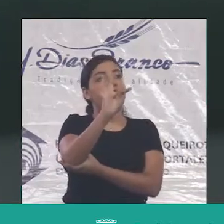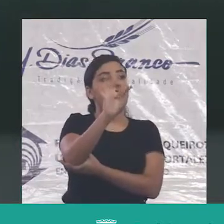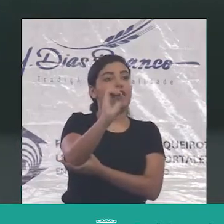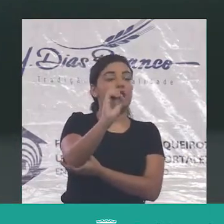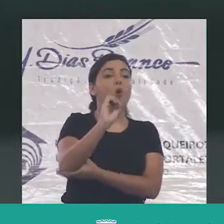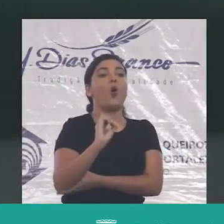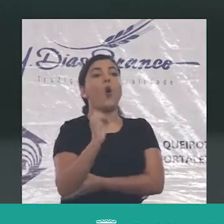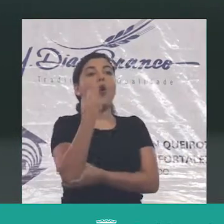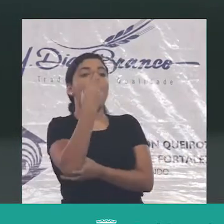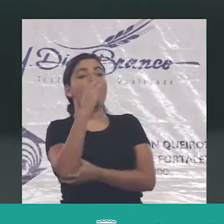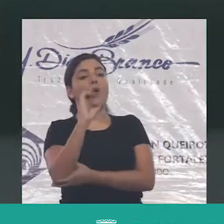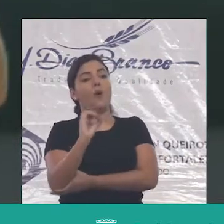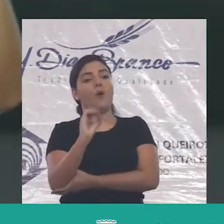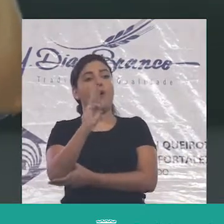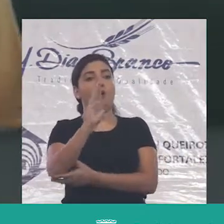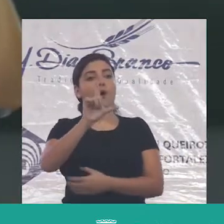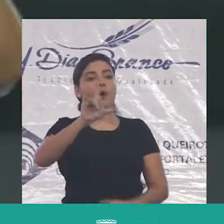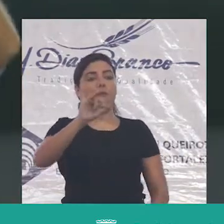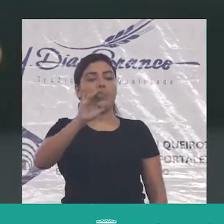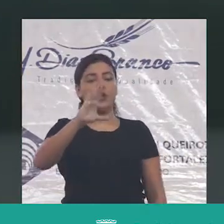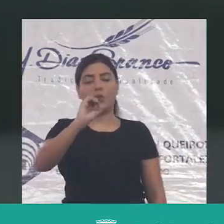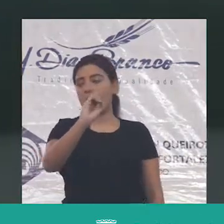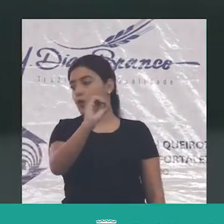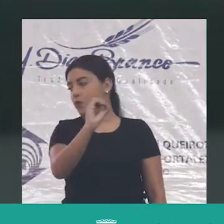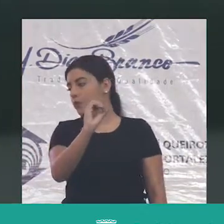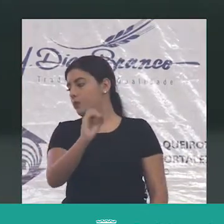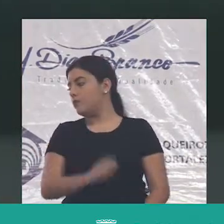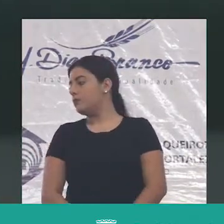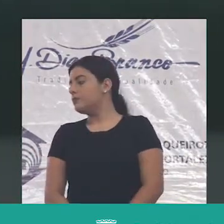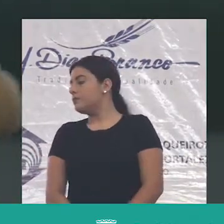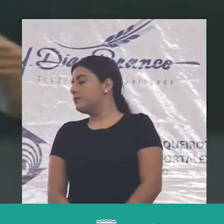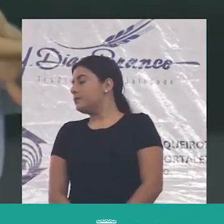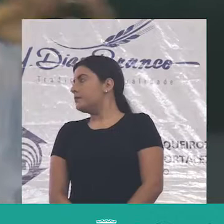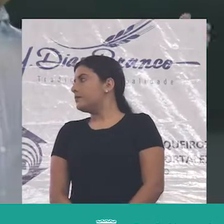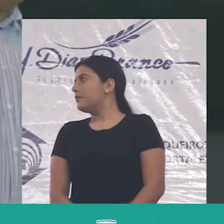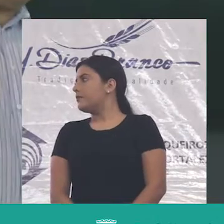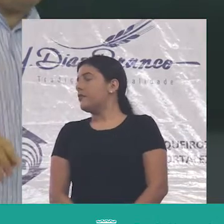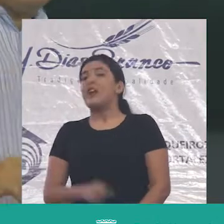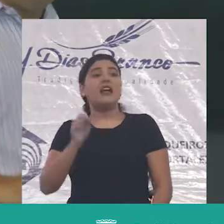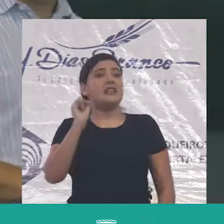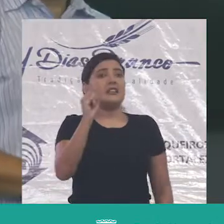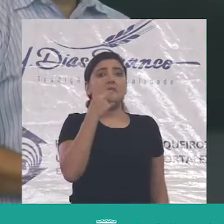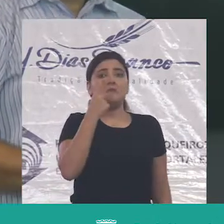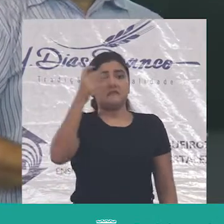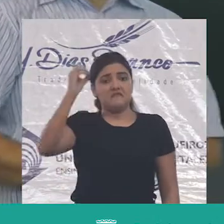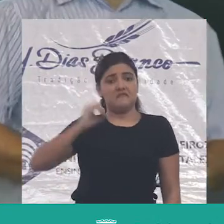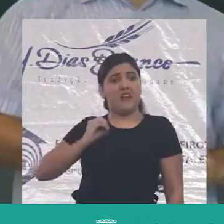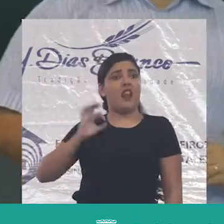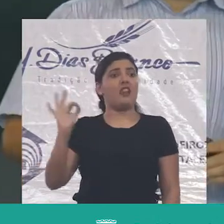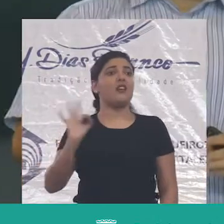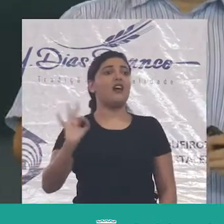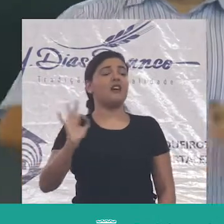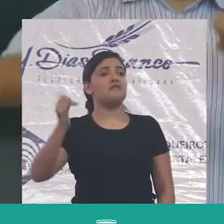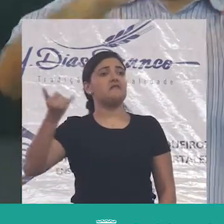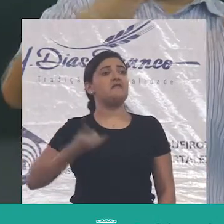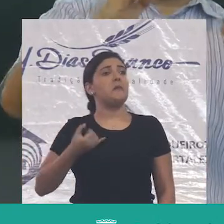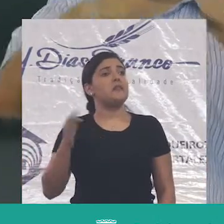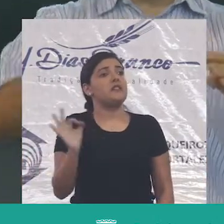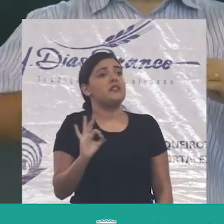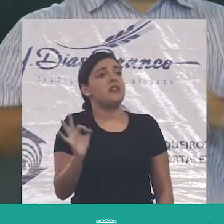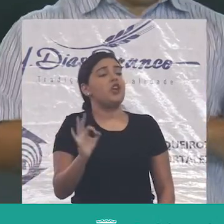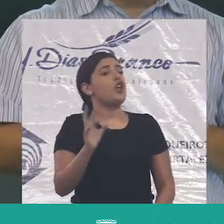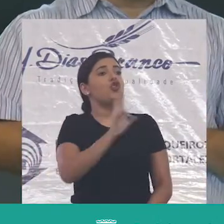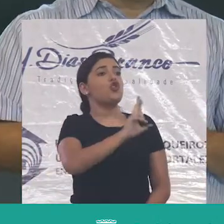ou oblíquo. Reto ou oblíquo. Professor, se ele não falar nada, se ele falar só assim, ó,